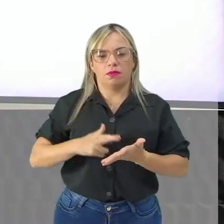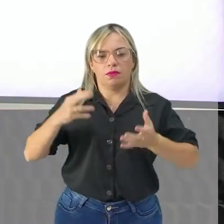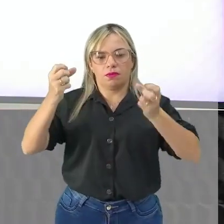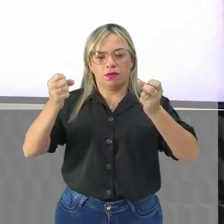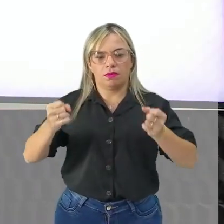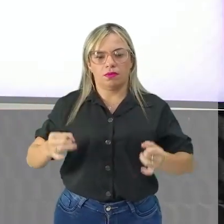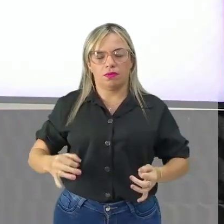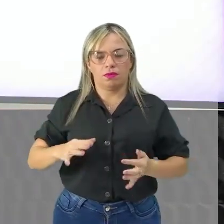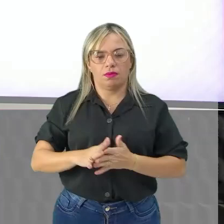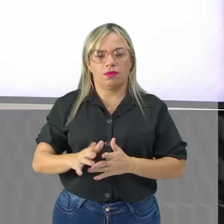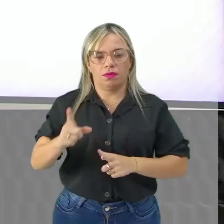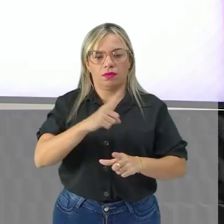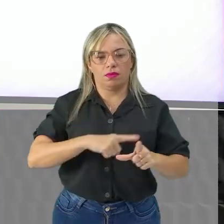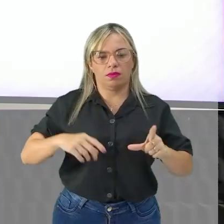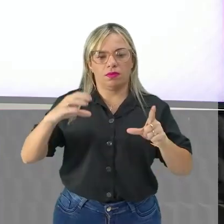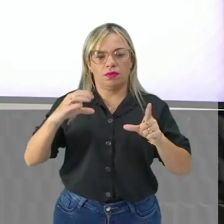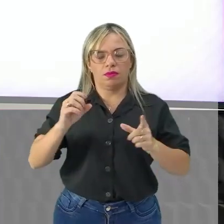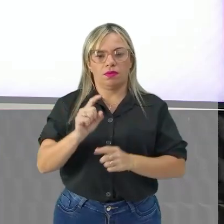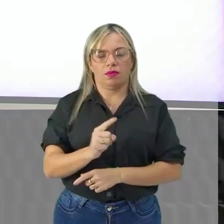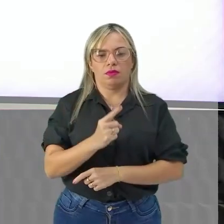tá?